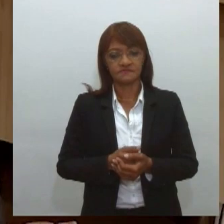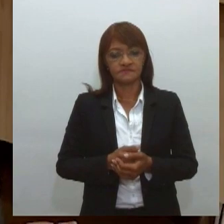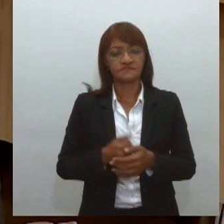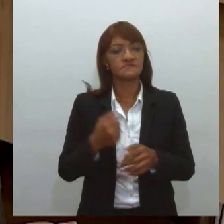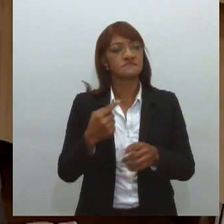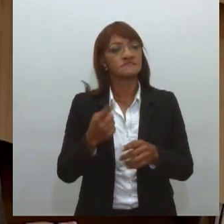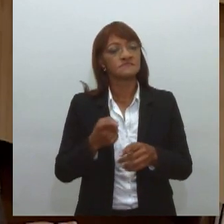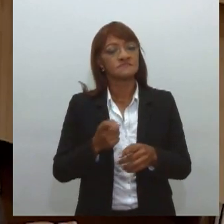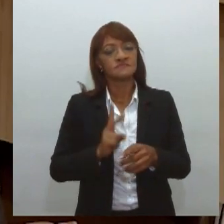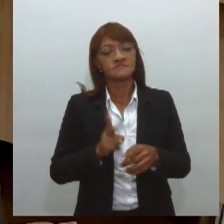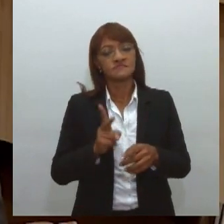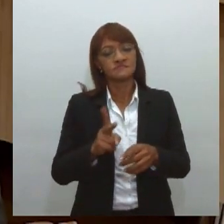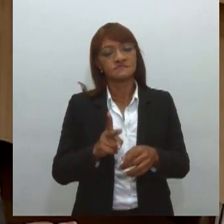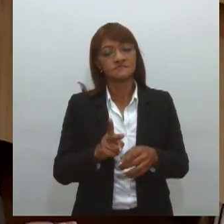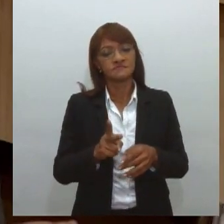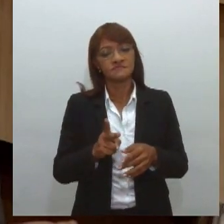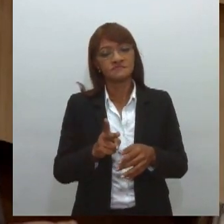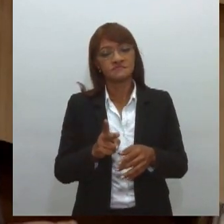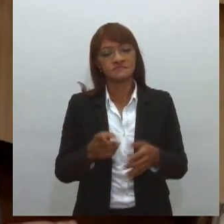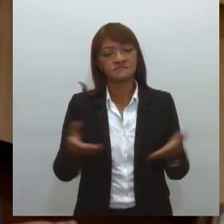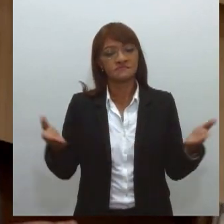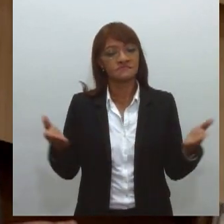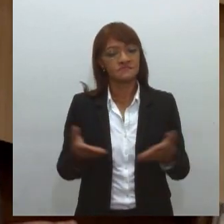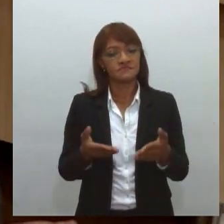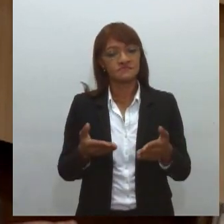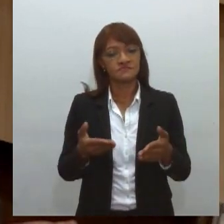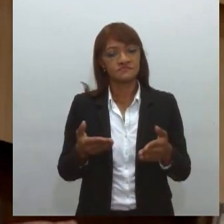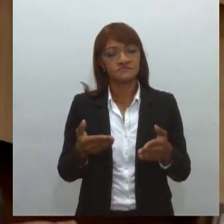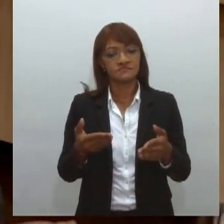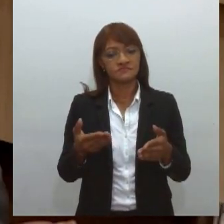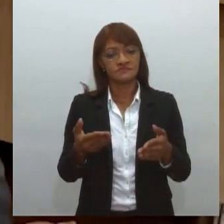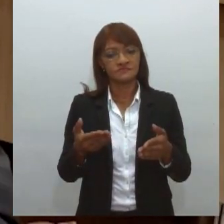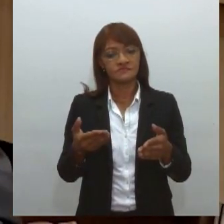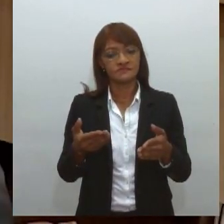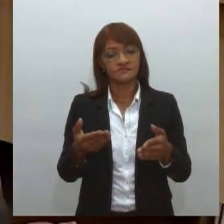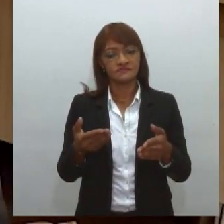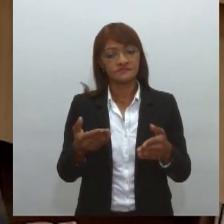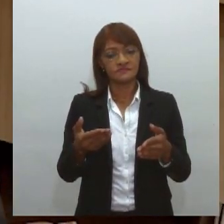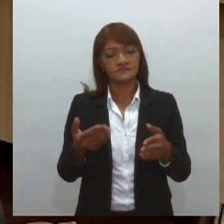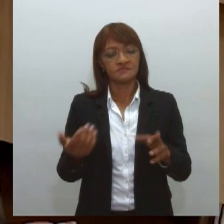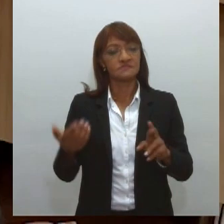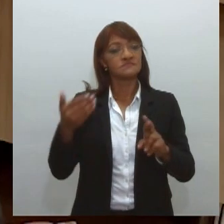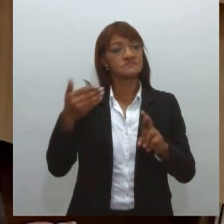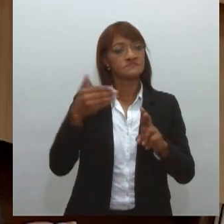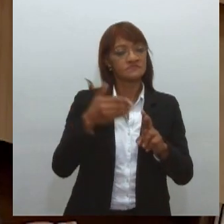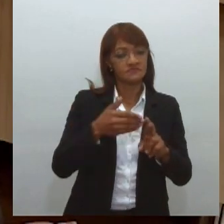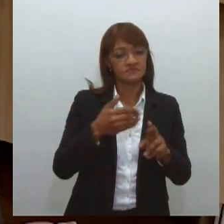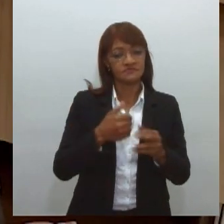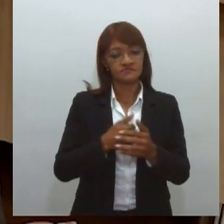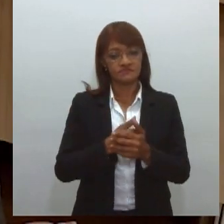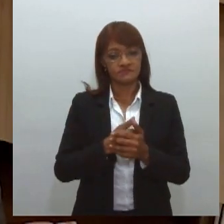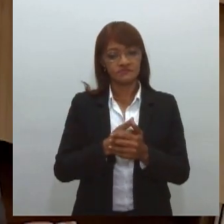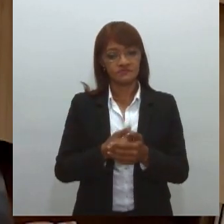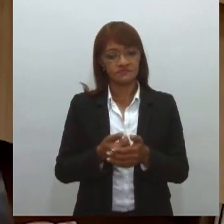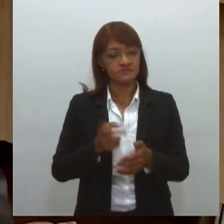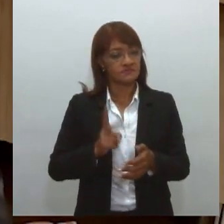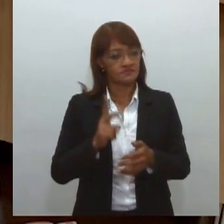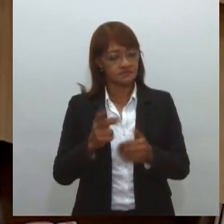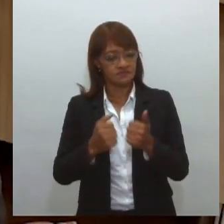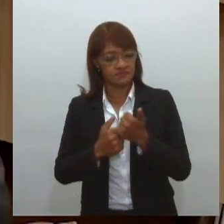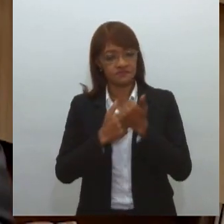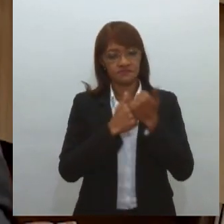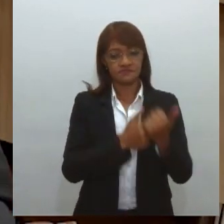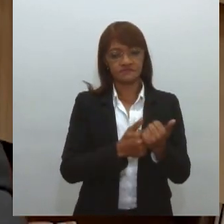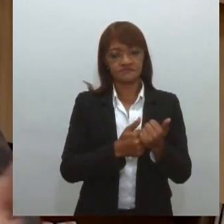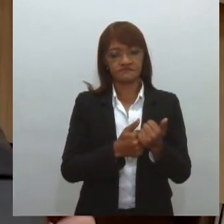Hoje é uma das grandes referências de defesa do autismo, quando a gente olha no cenário político, a